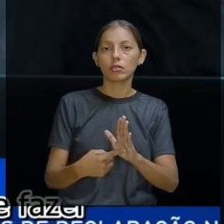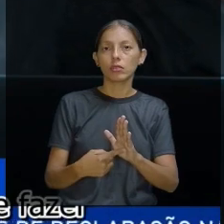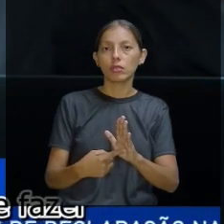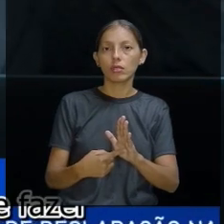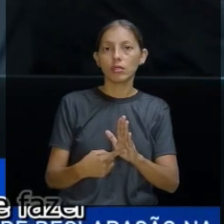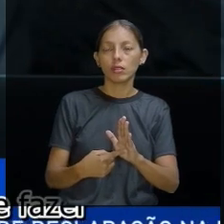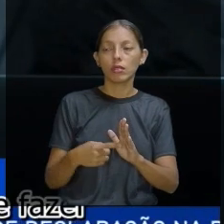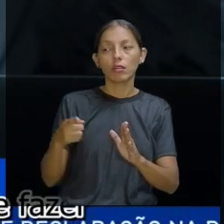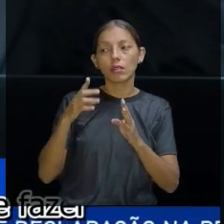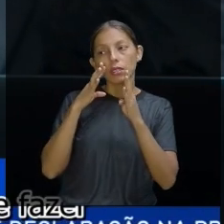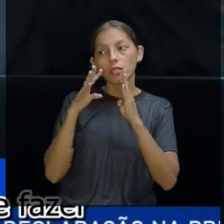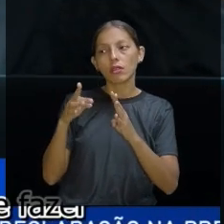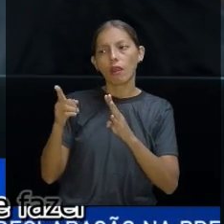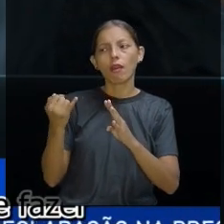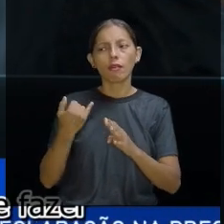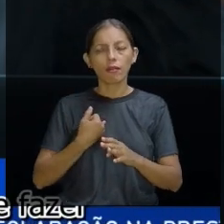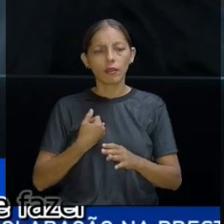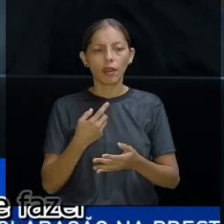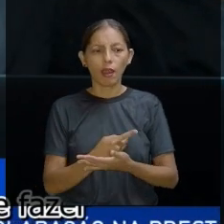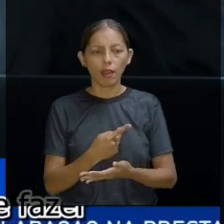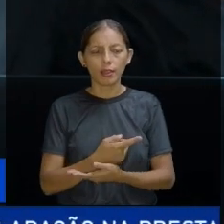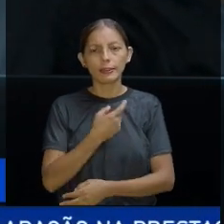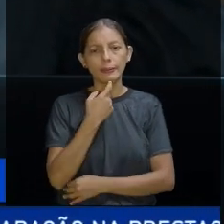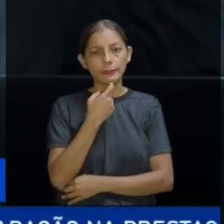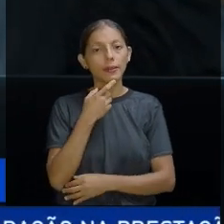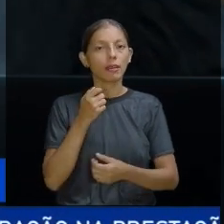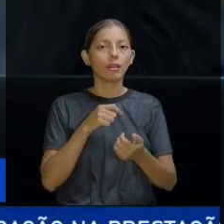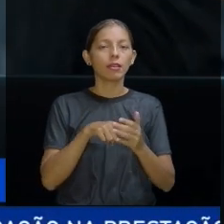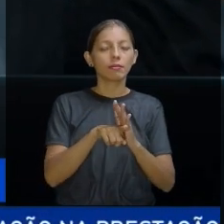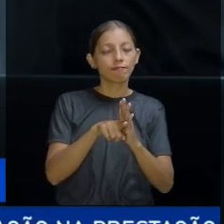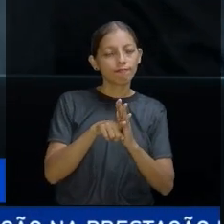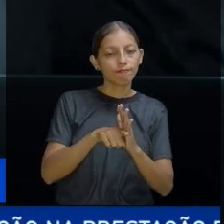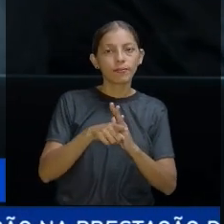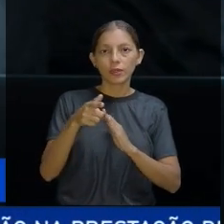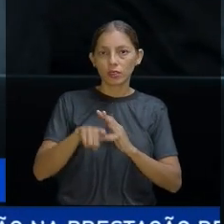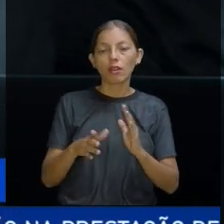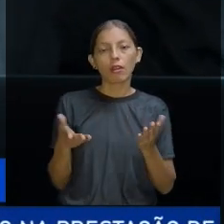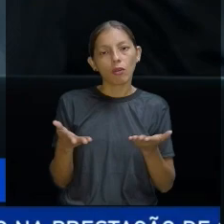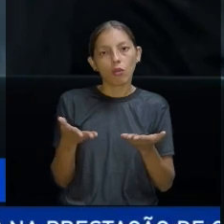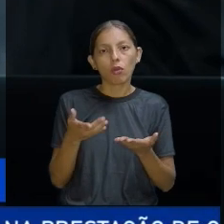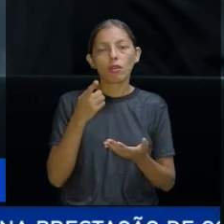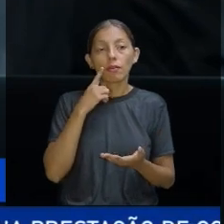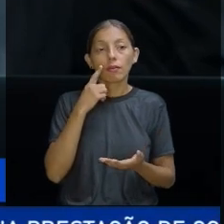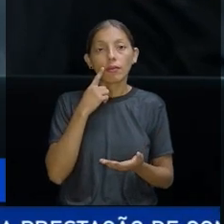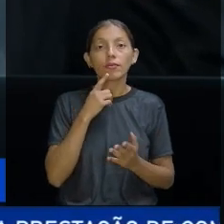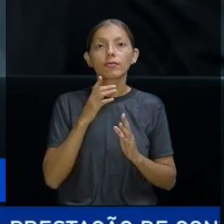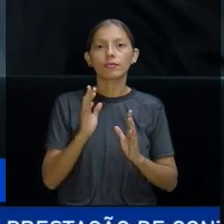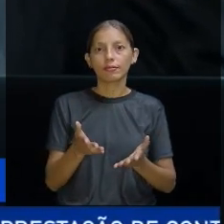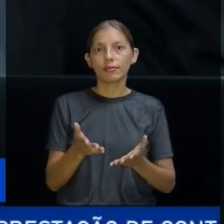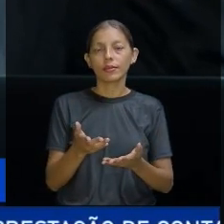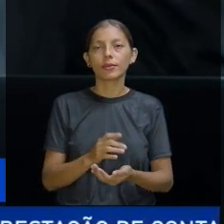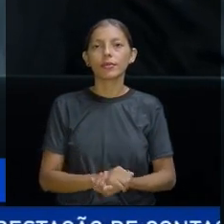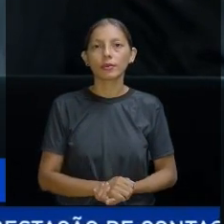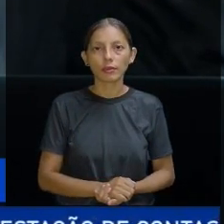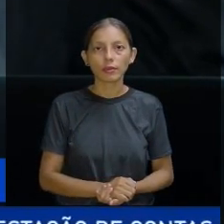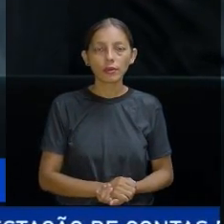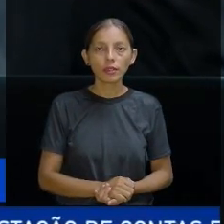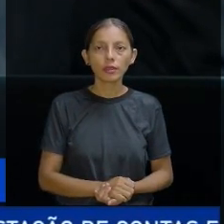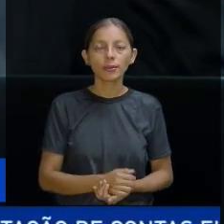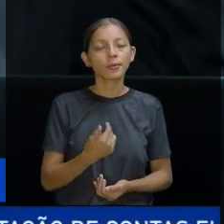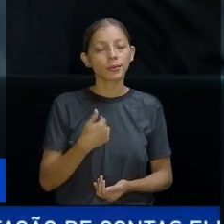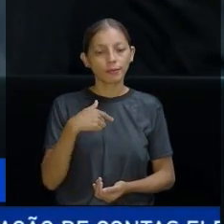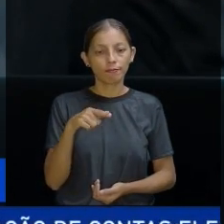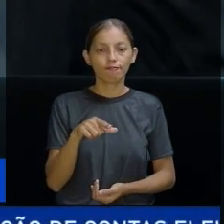isso, inclusive, no gabinete, nem trazer para a sessão, não é? Nem trazer para a sessão. Mas eu preferi, eu optei, foi uma